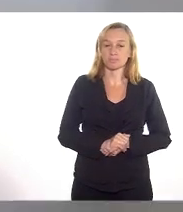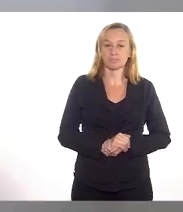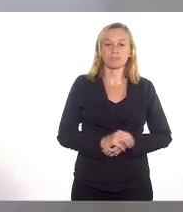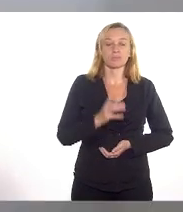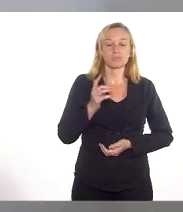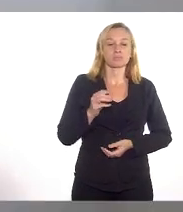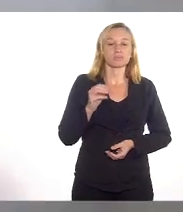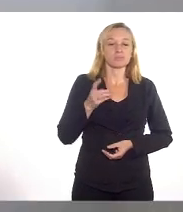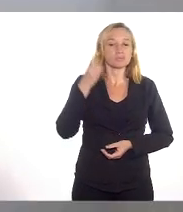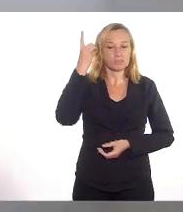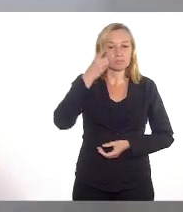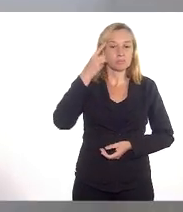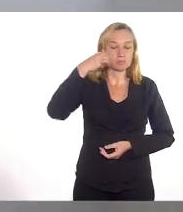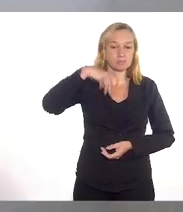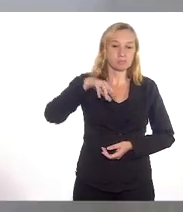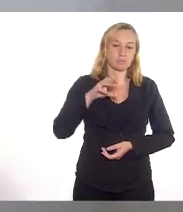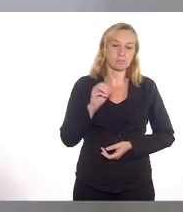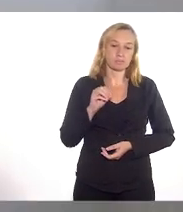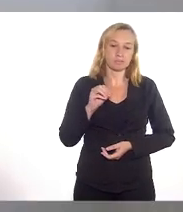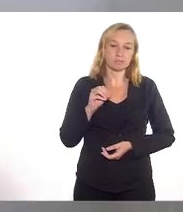Deputado Marcos Abraão.